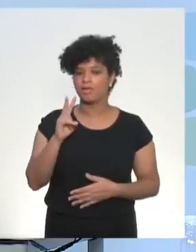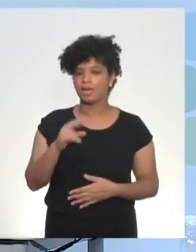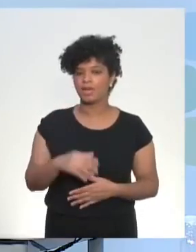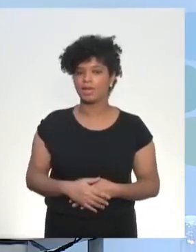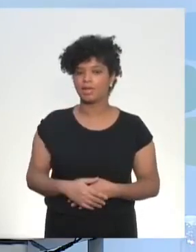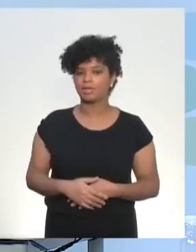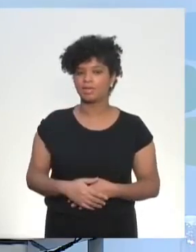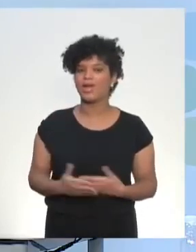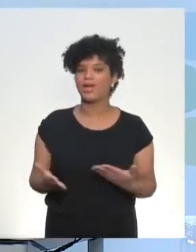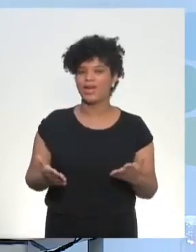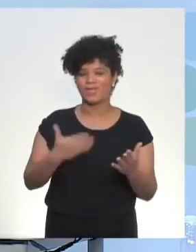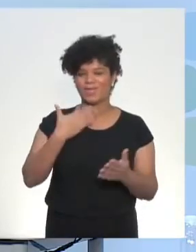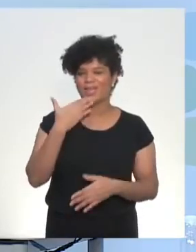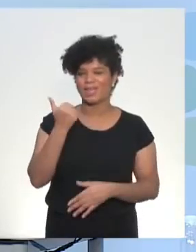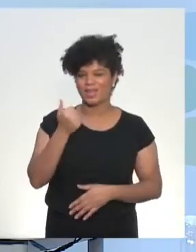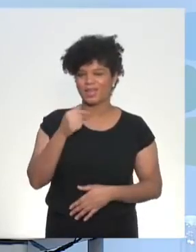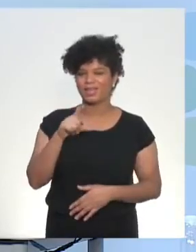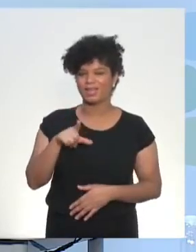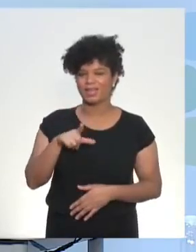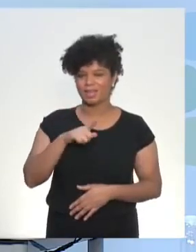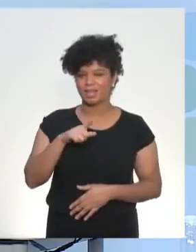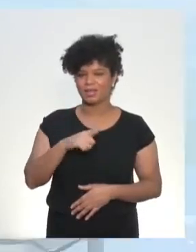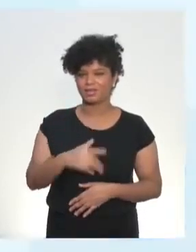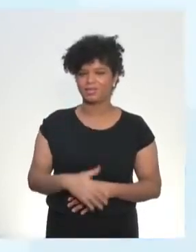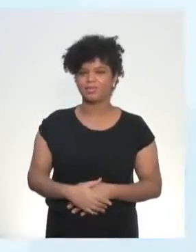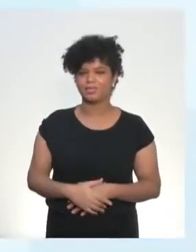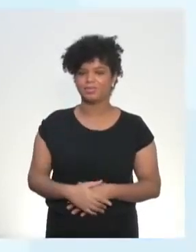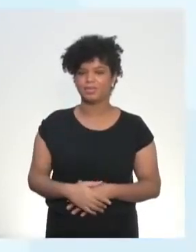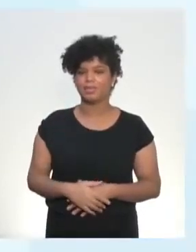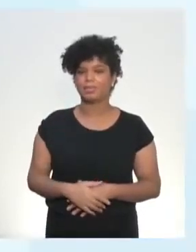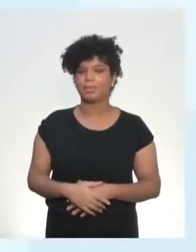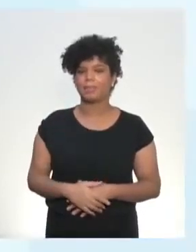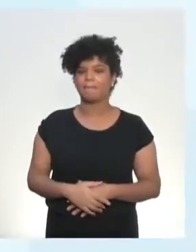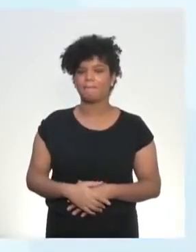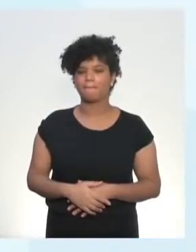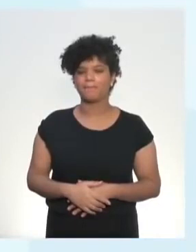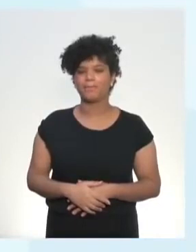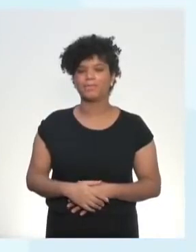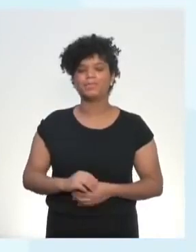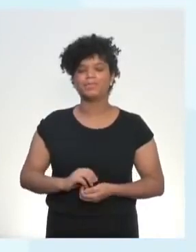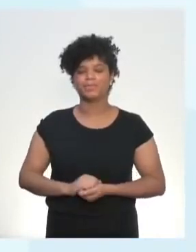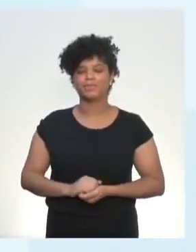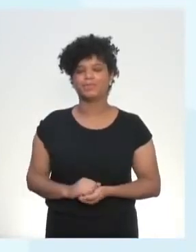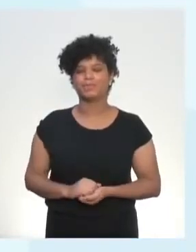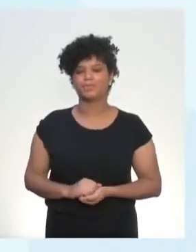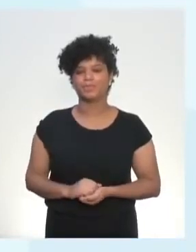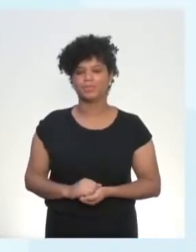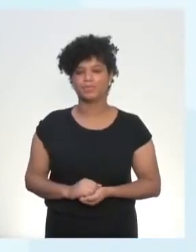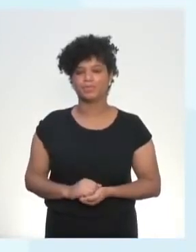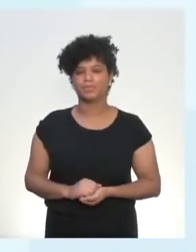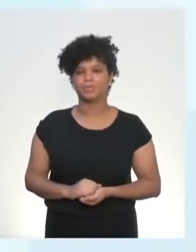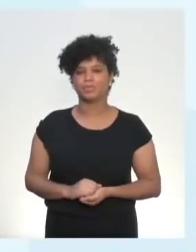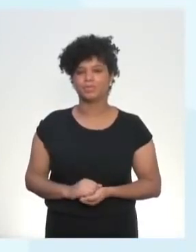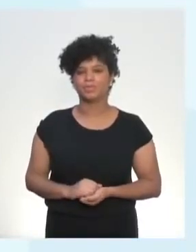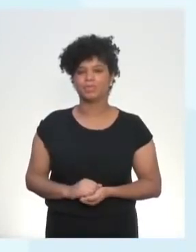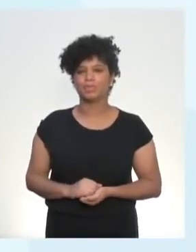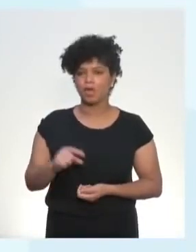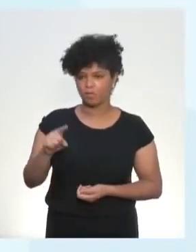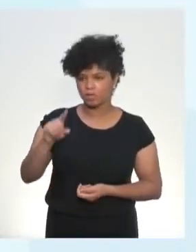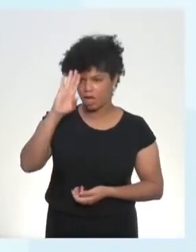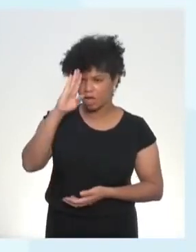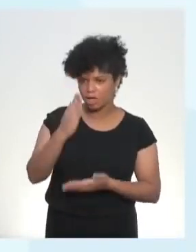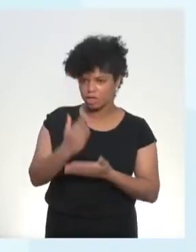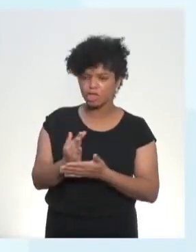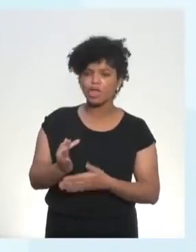em inglês. Bom, a gente tem aqui, ó. Do you believe that in the future trips can be faster? Você acredita